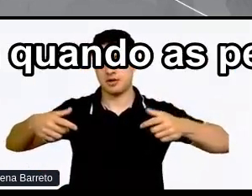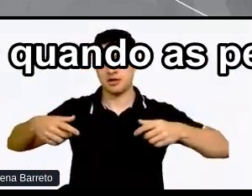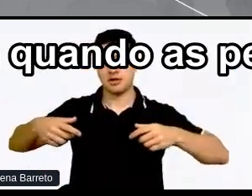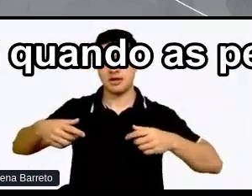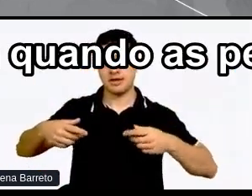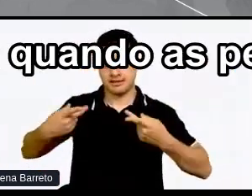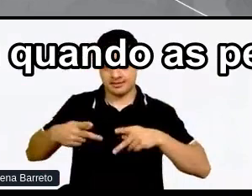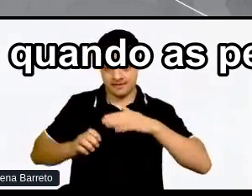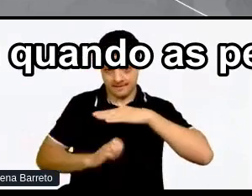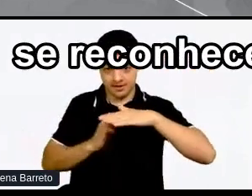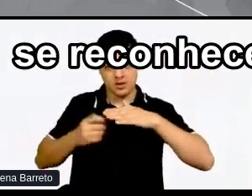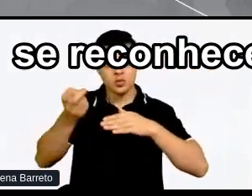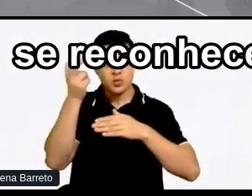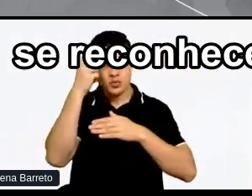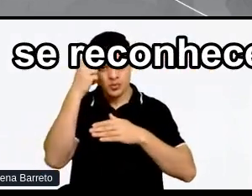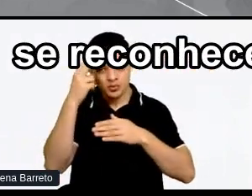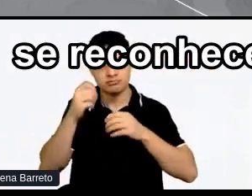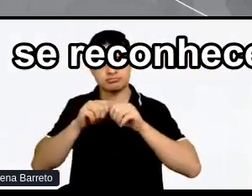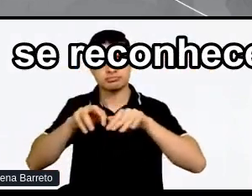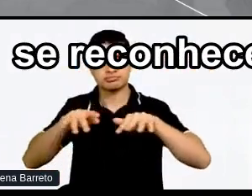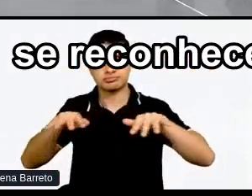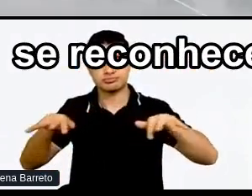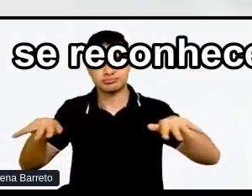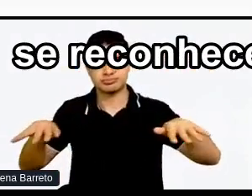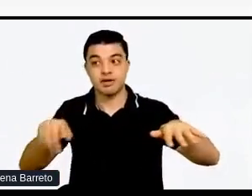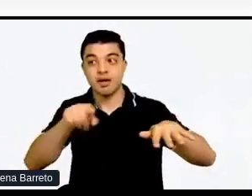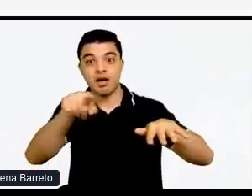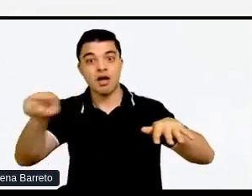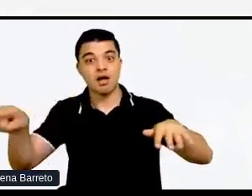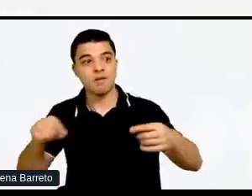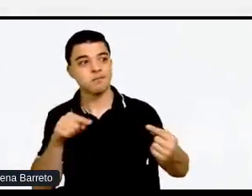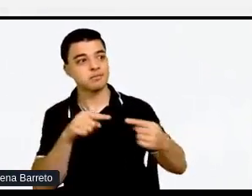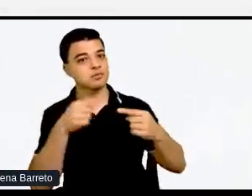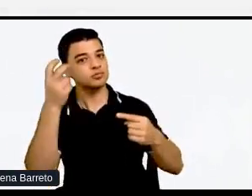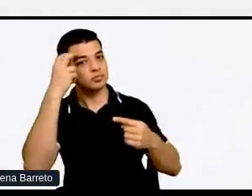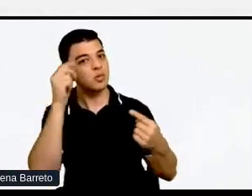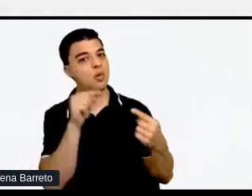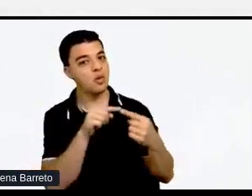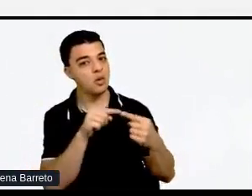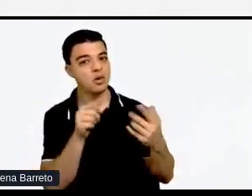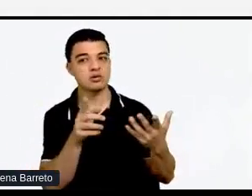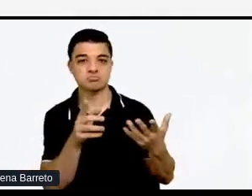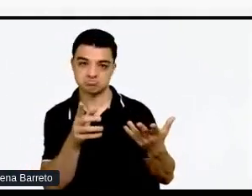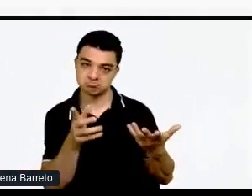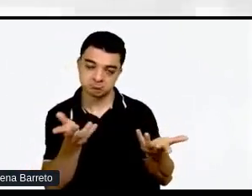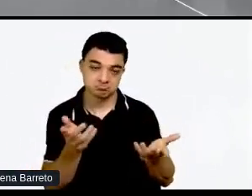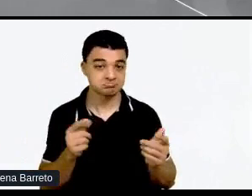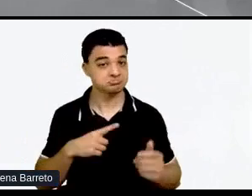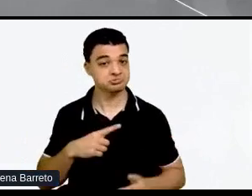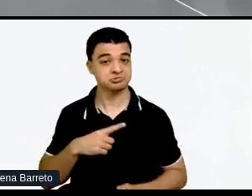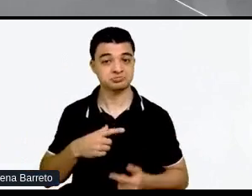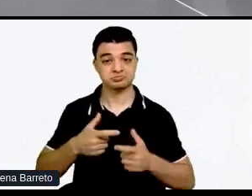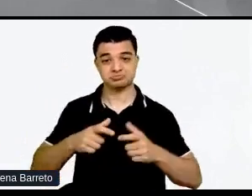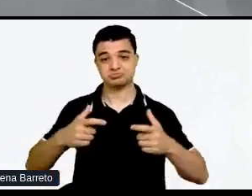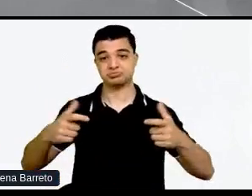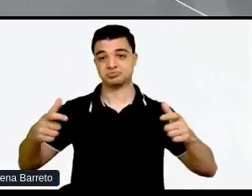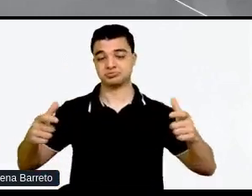se reconhecem nisso, se reconhecem na cultura. Opa, vamos passar aqui.